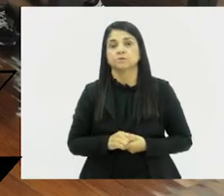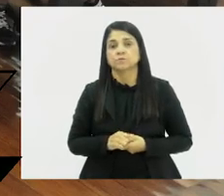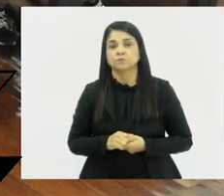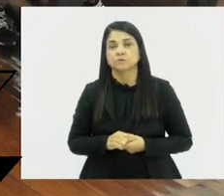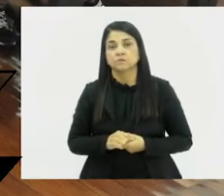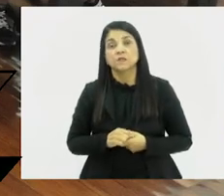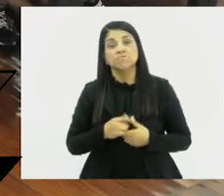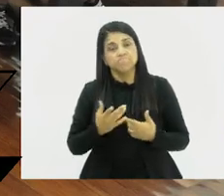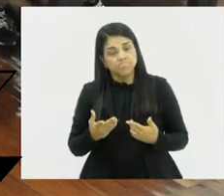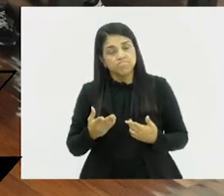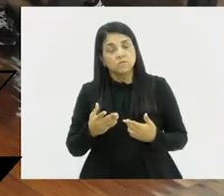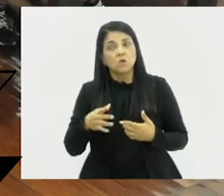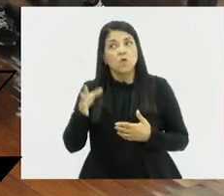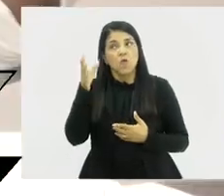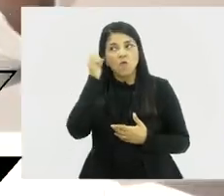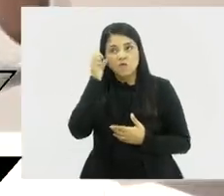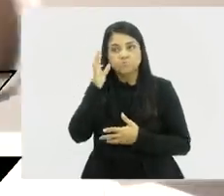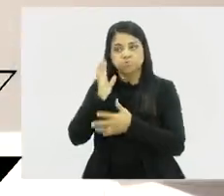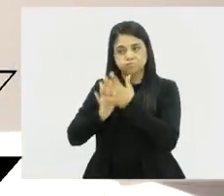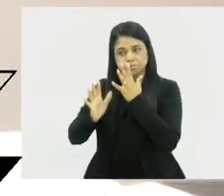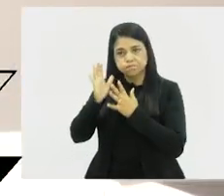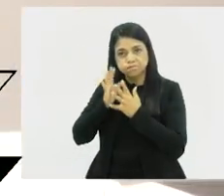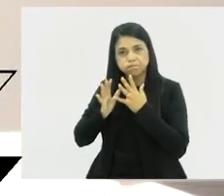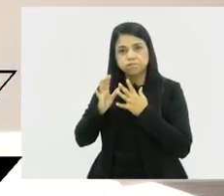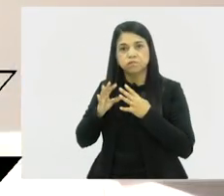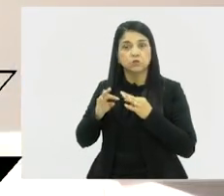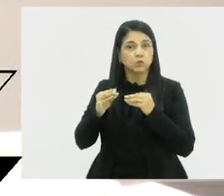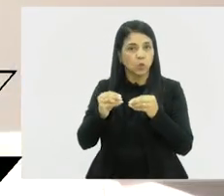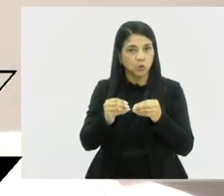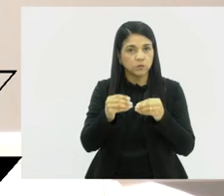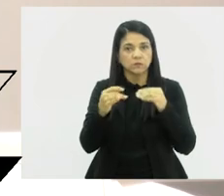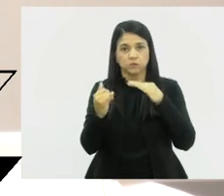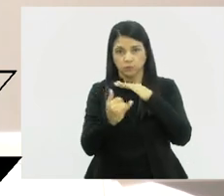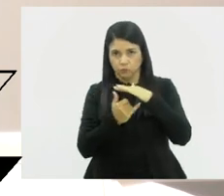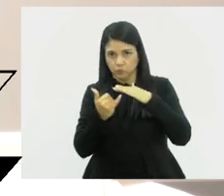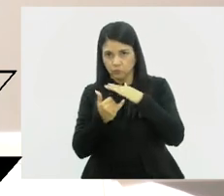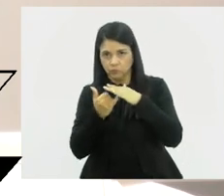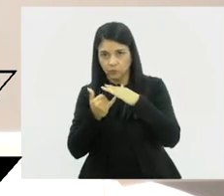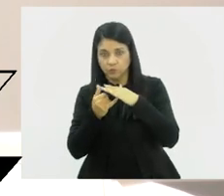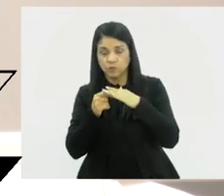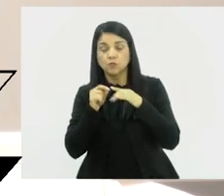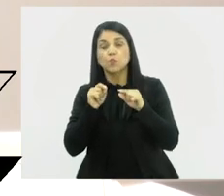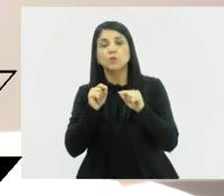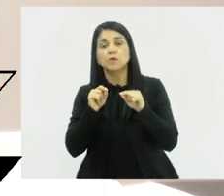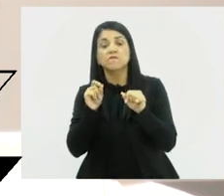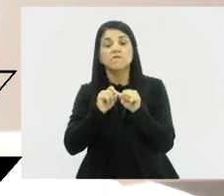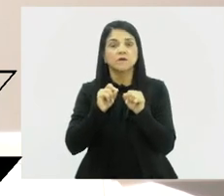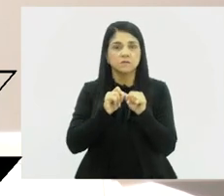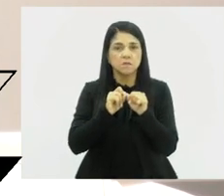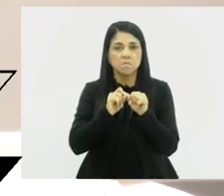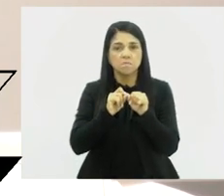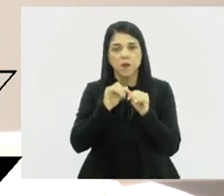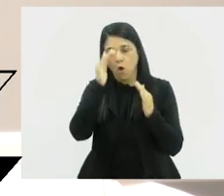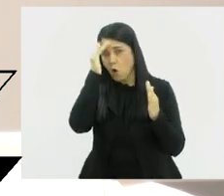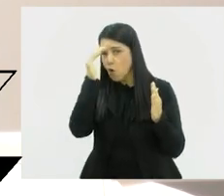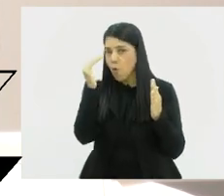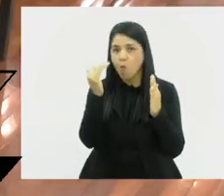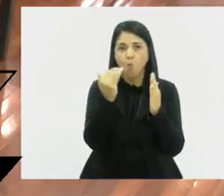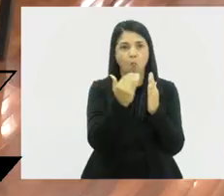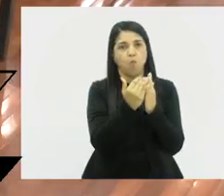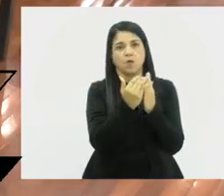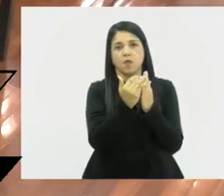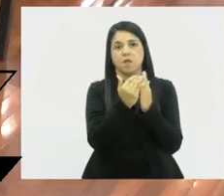Então, acho que a gente deve ouvir a todos. Perfeito. O que fazer para que isso seja cumprido,